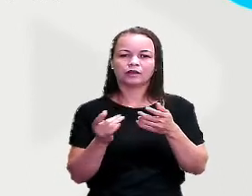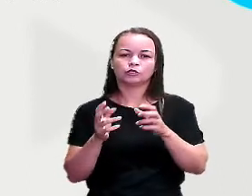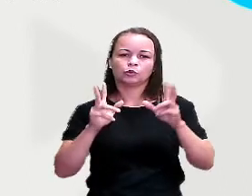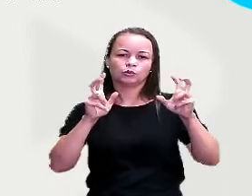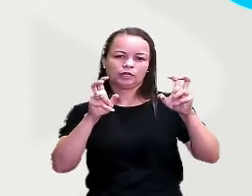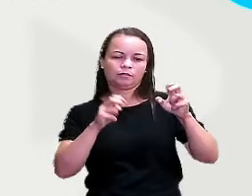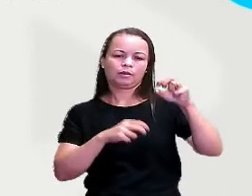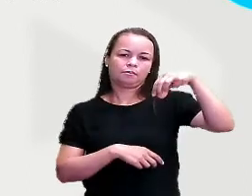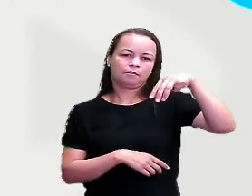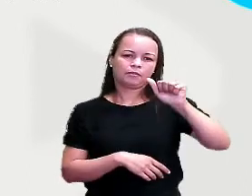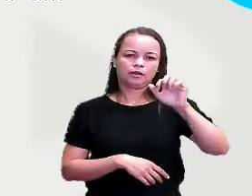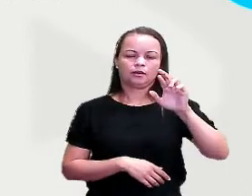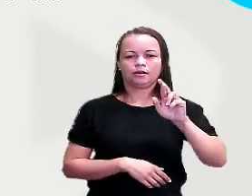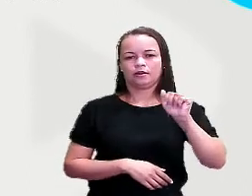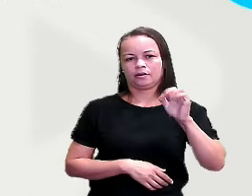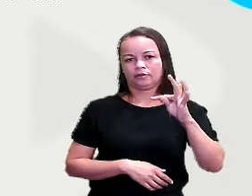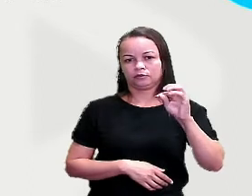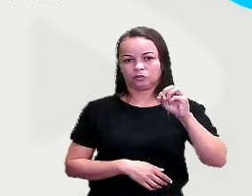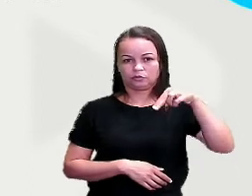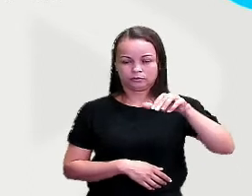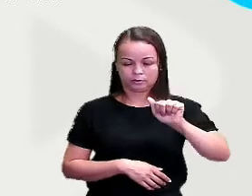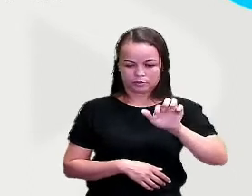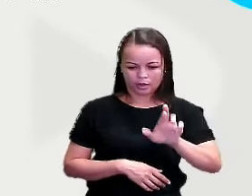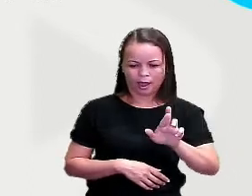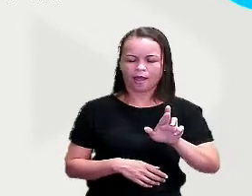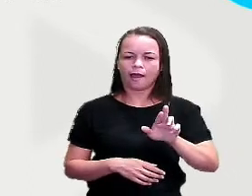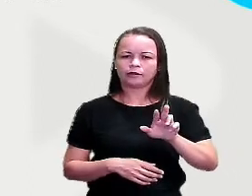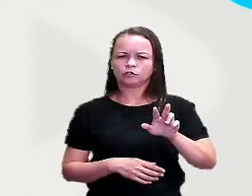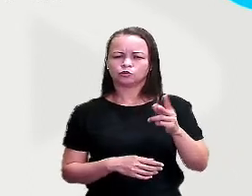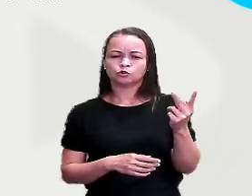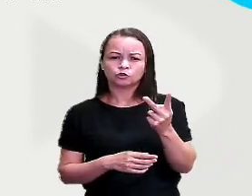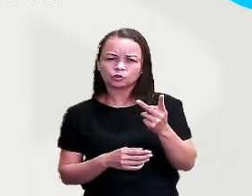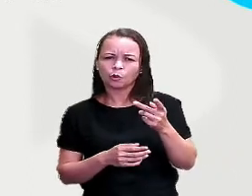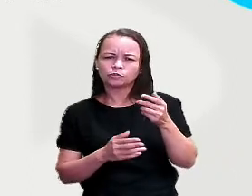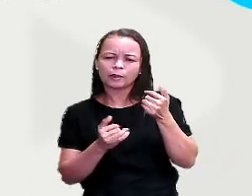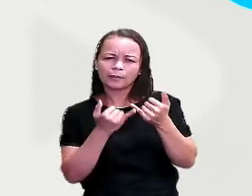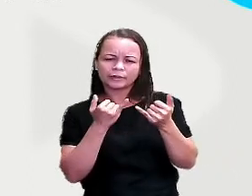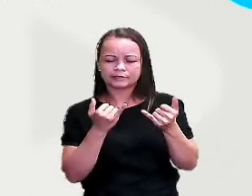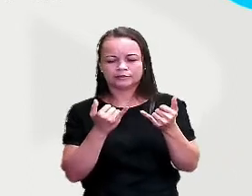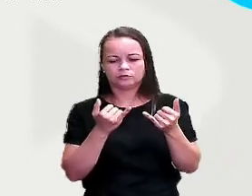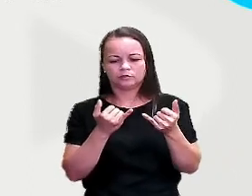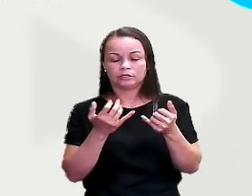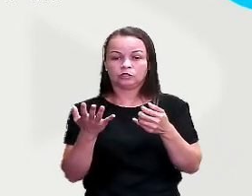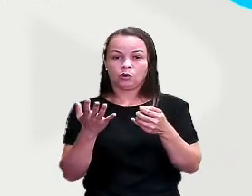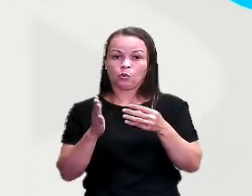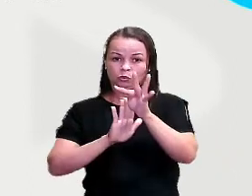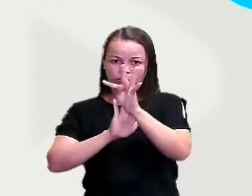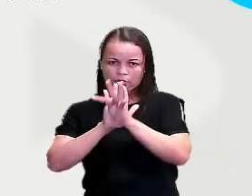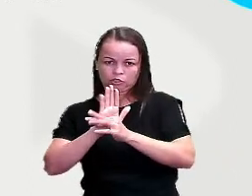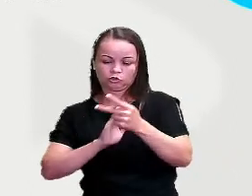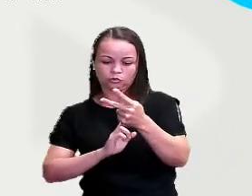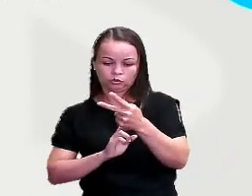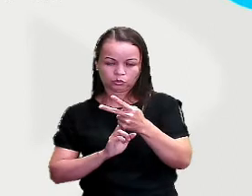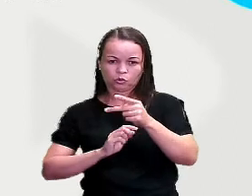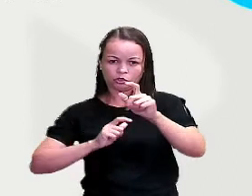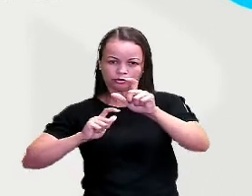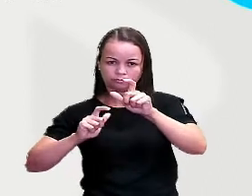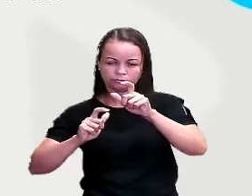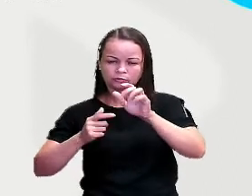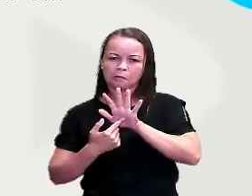partir de perspectivas distintas, é possível afirmar que o texto 2, né, o da tirinha, ele retoma